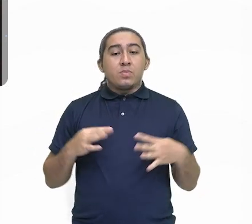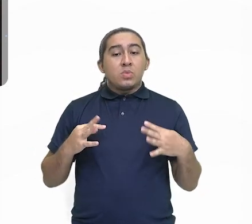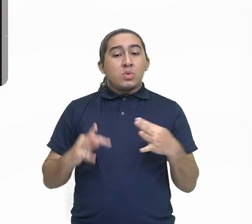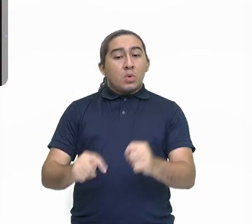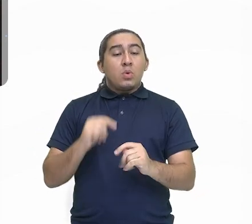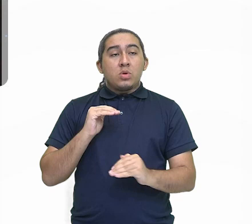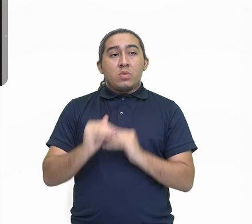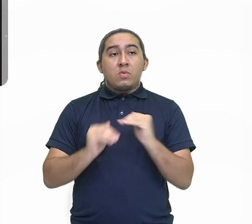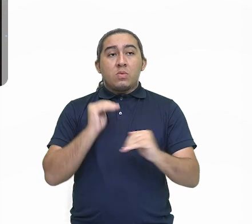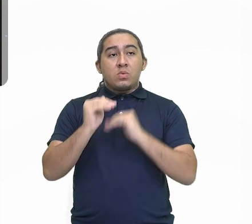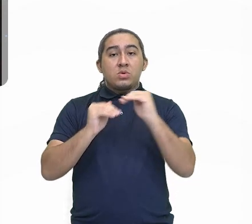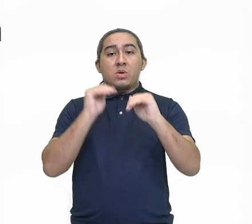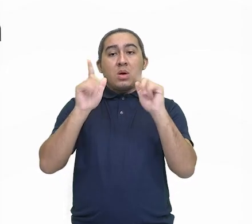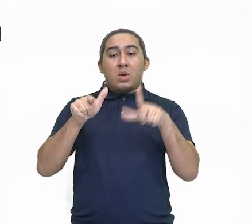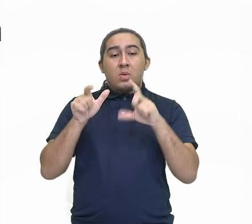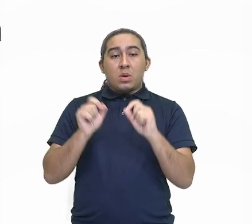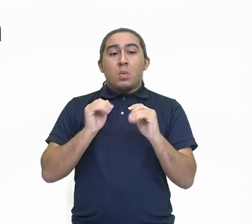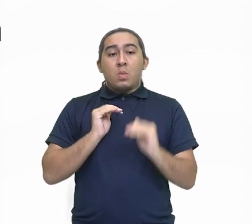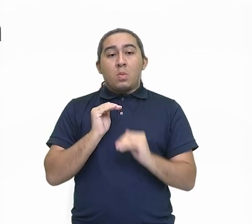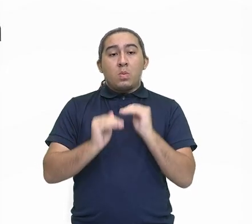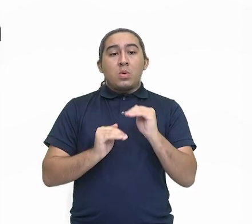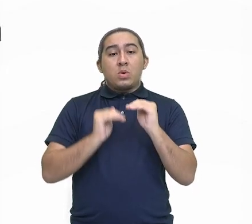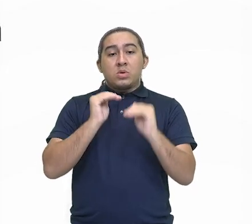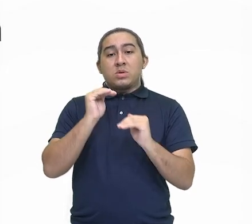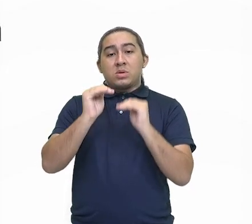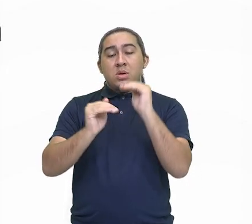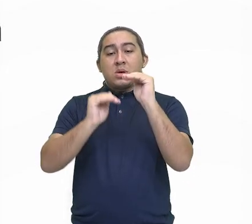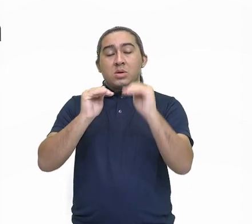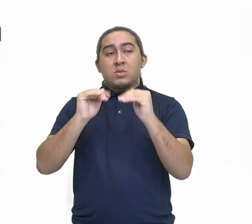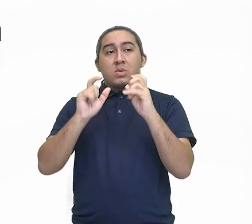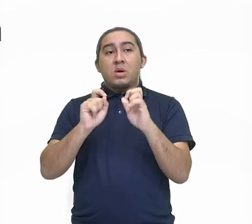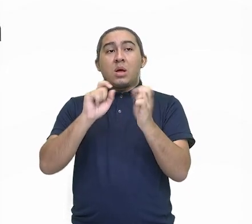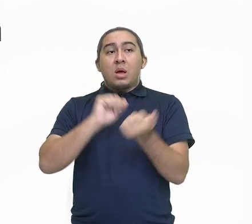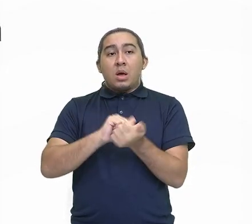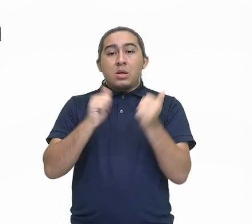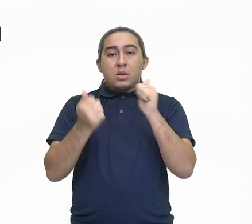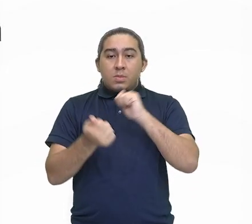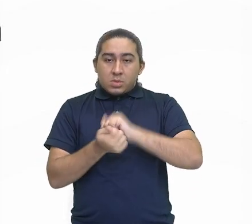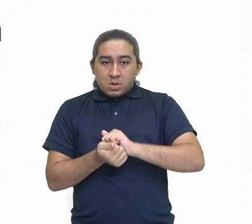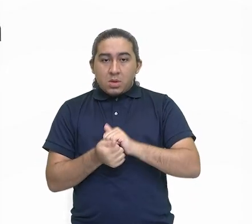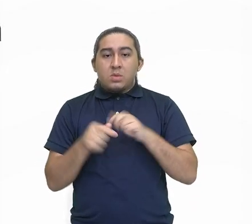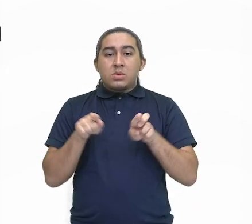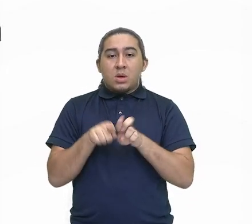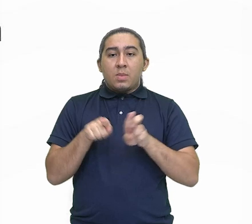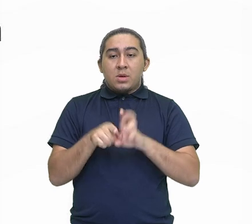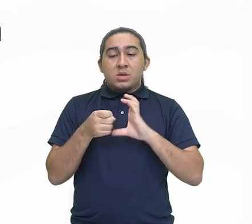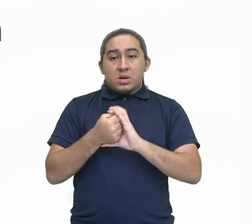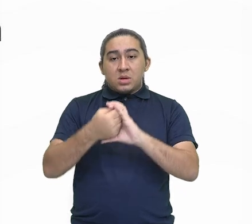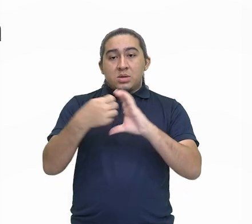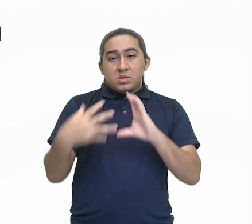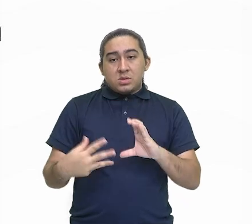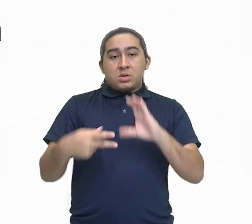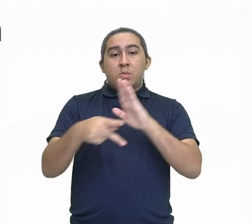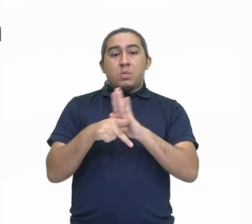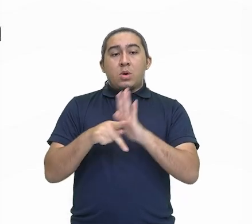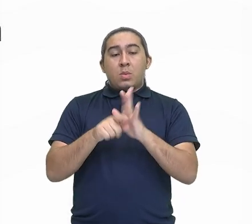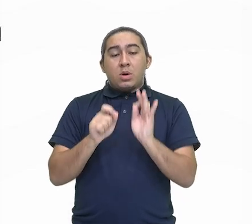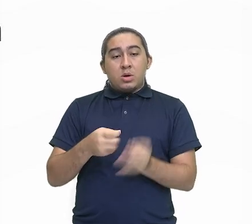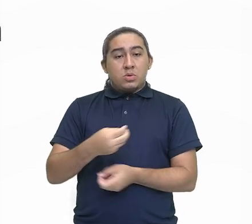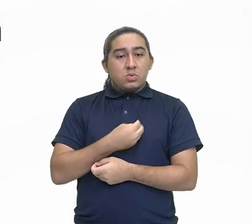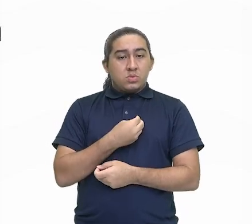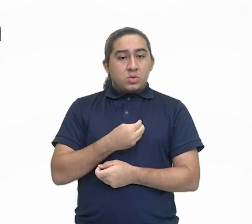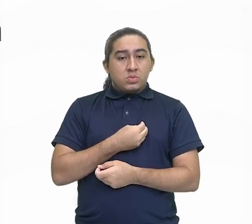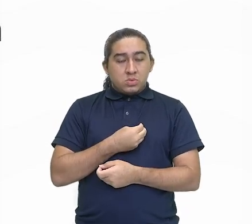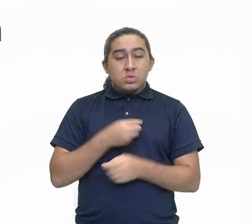nós temos como um processo, né, de adaptação das características dos